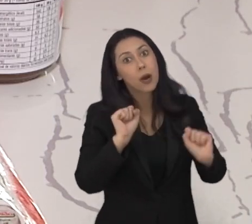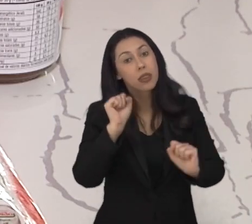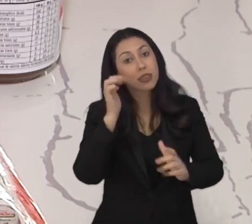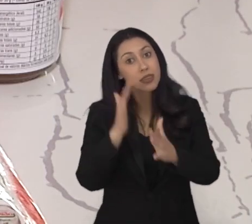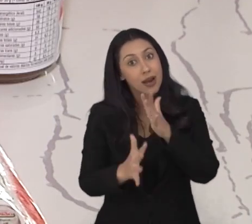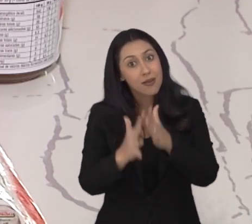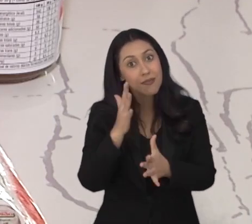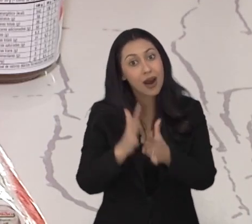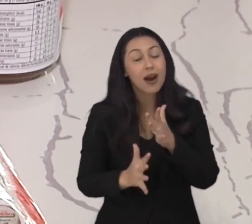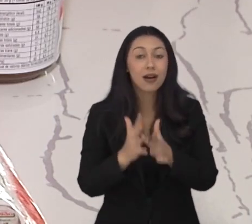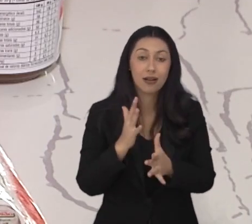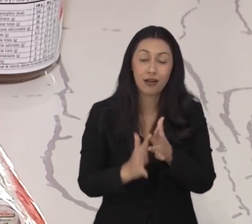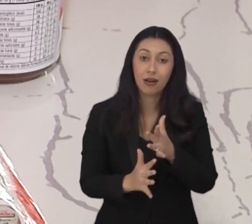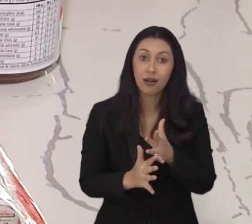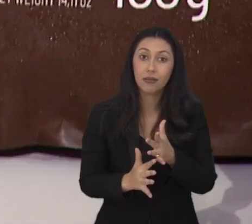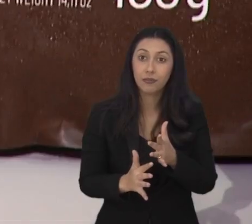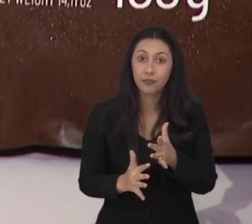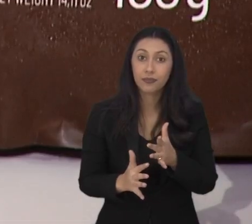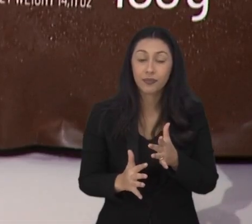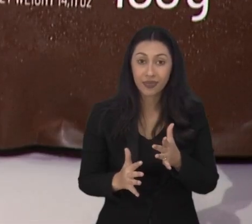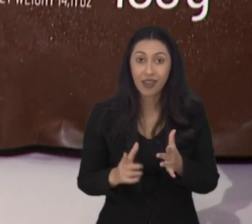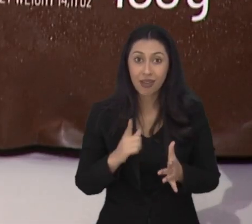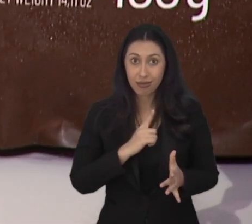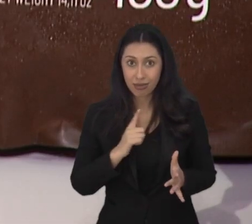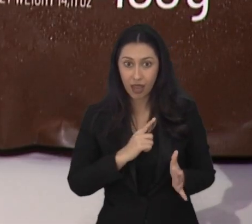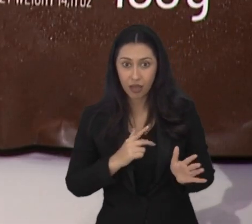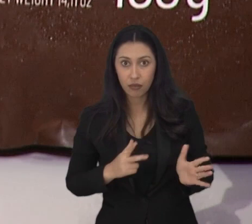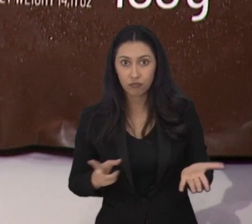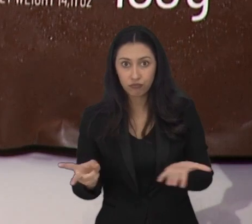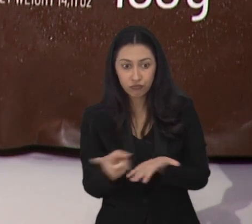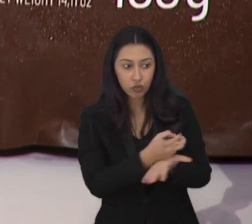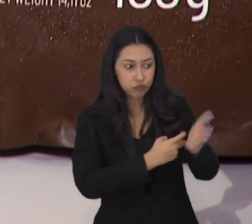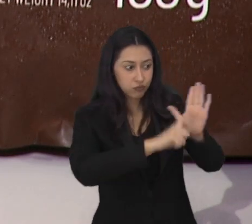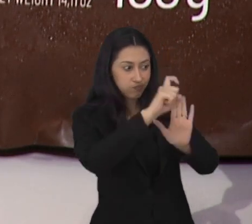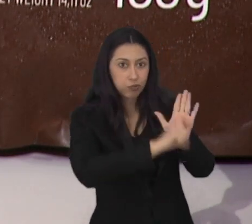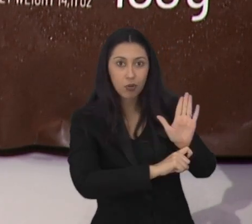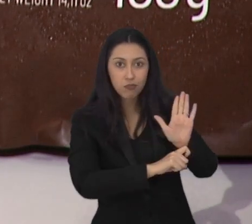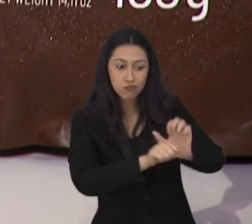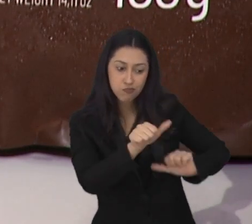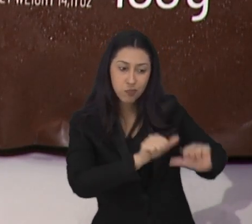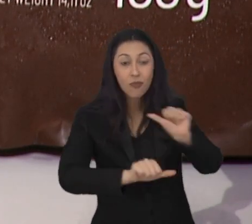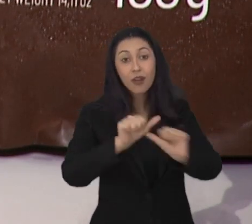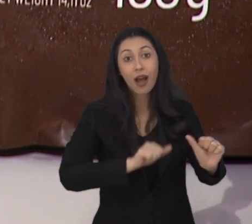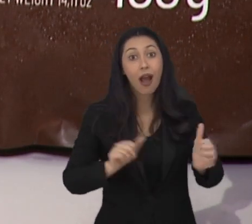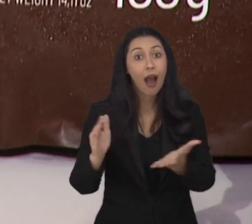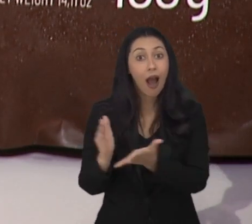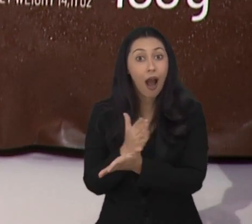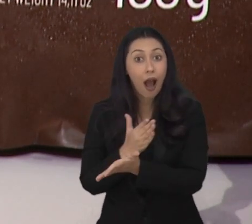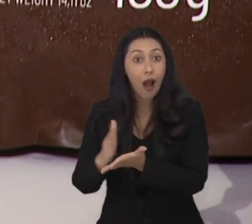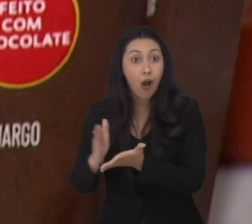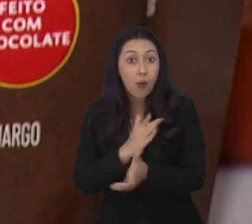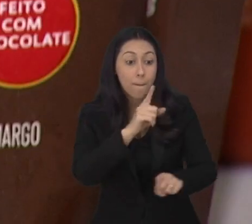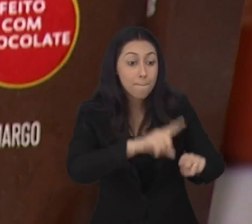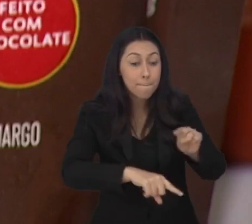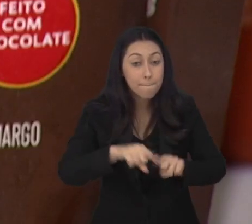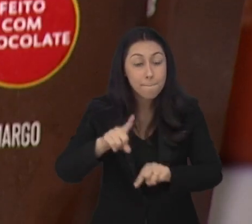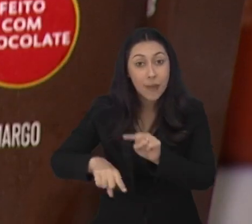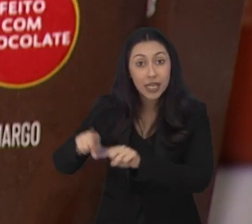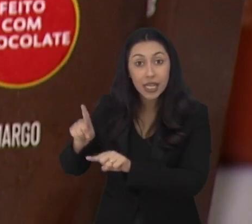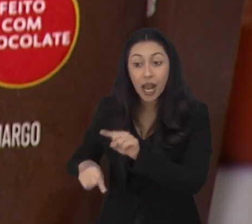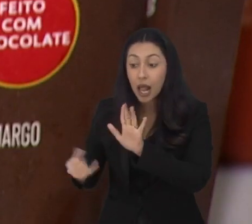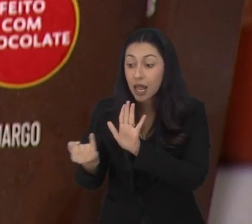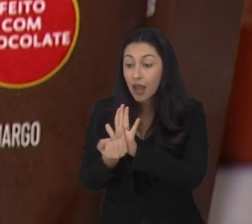impactar ainda mais o trabalho da Mari. Com a aprovação da reforma tributária, alguns insumos e mercadorias